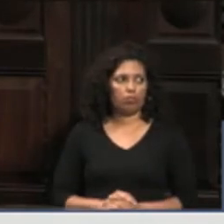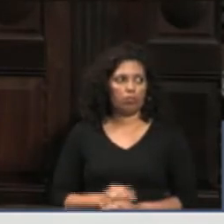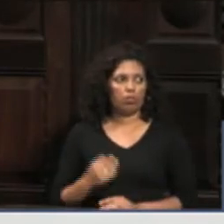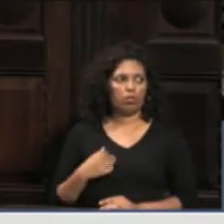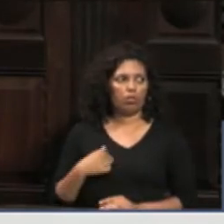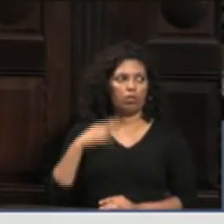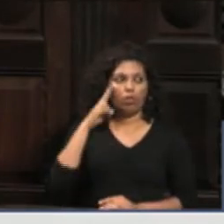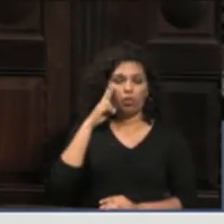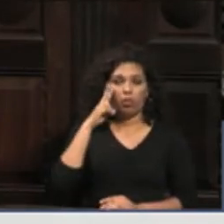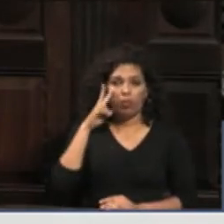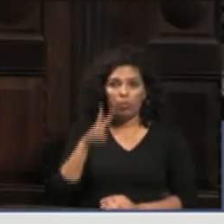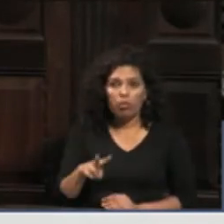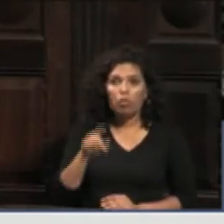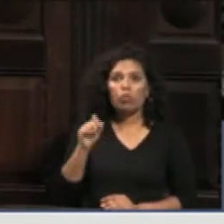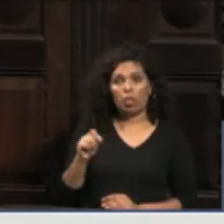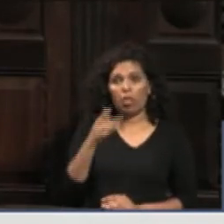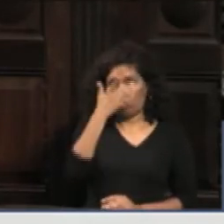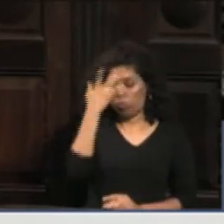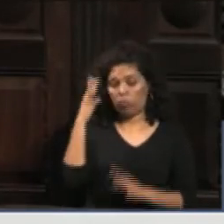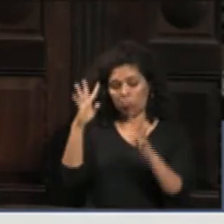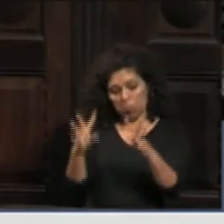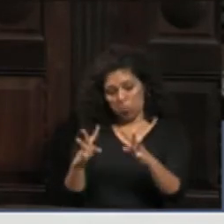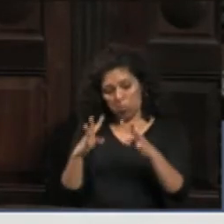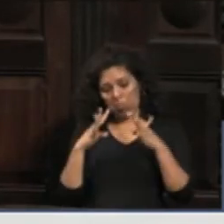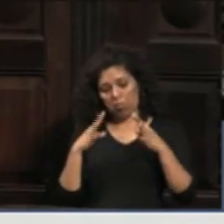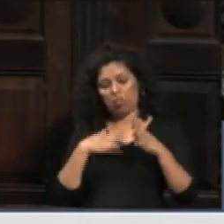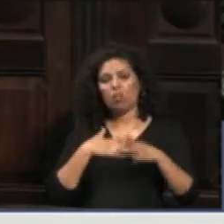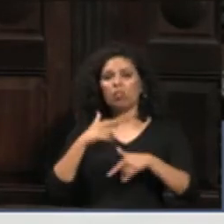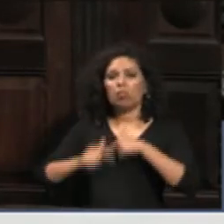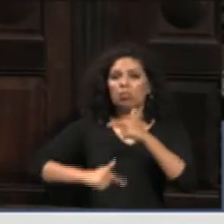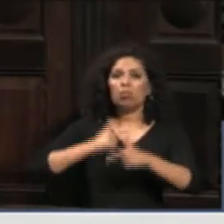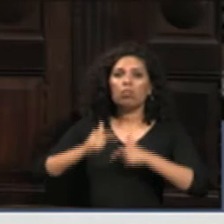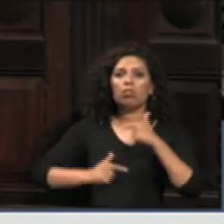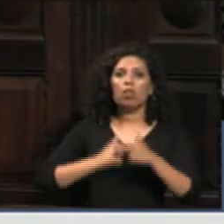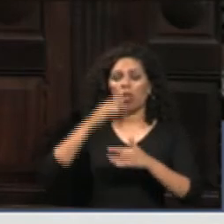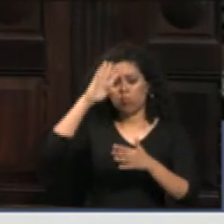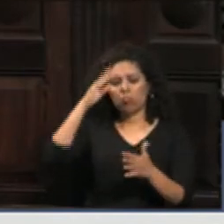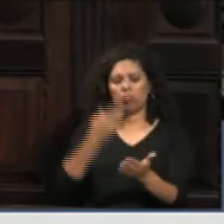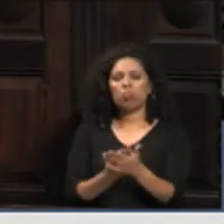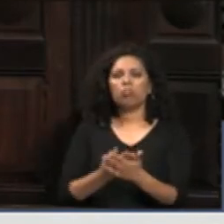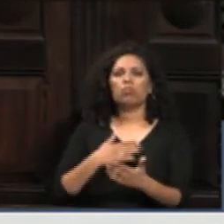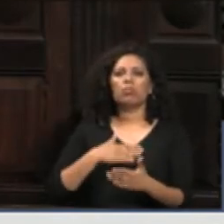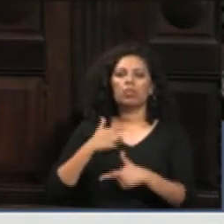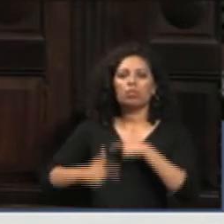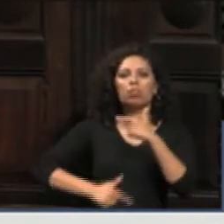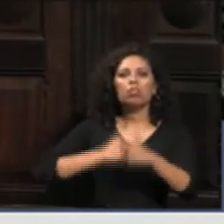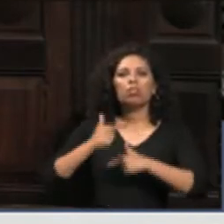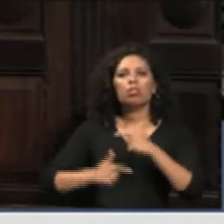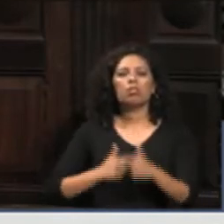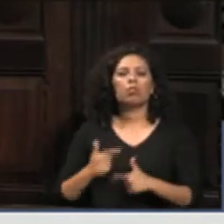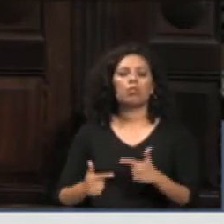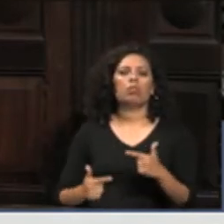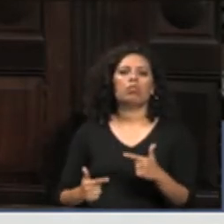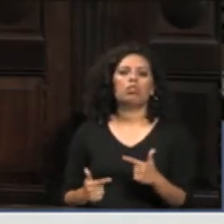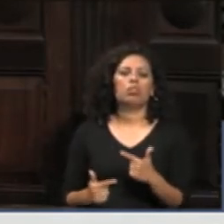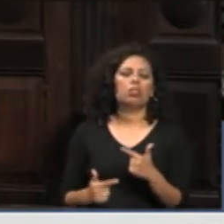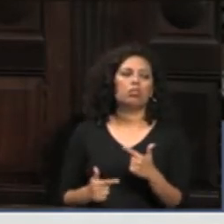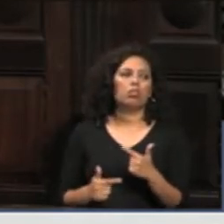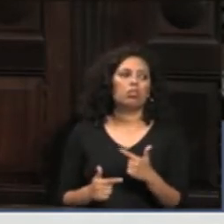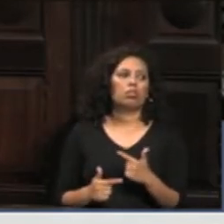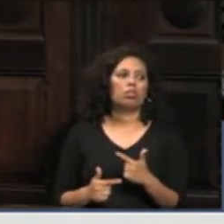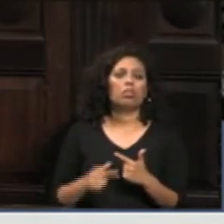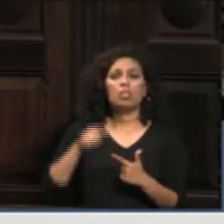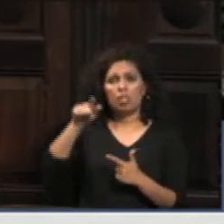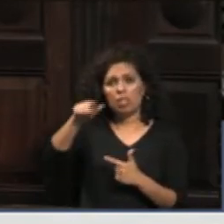vejo como reconhecimento do meu trabalho, o reconhecimento da